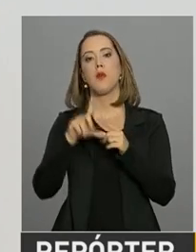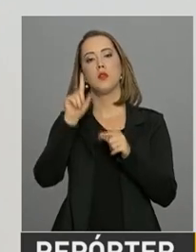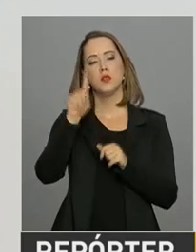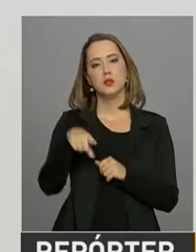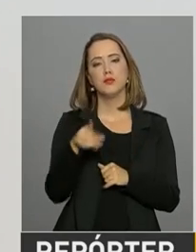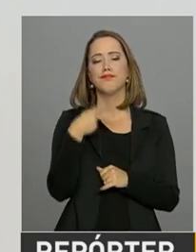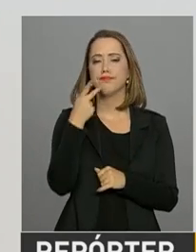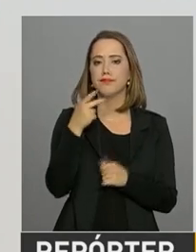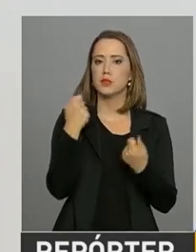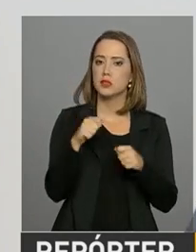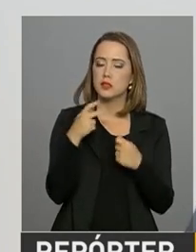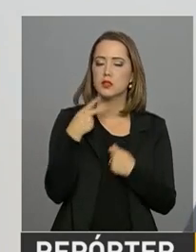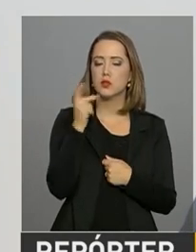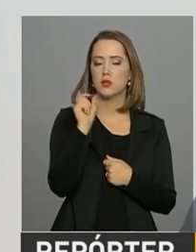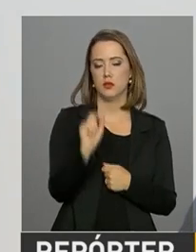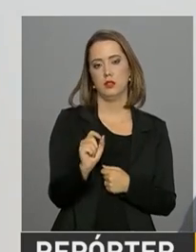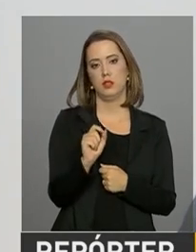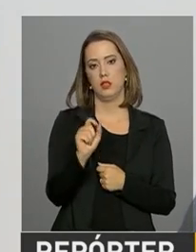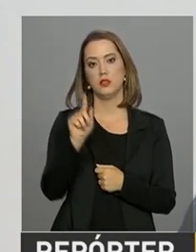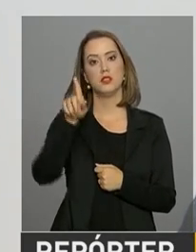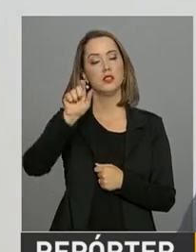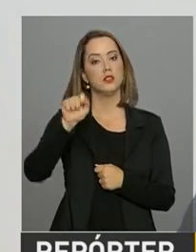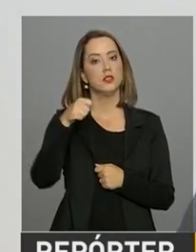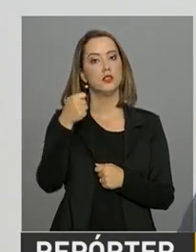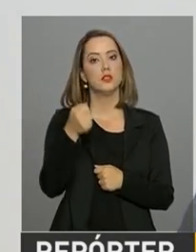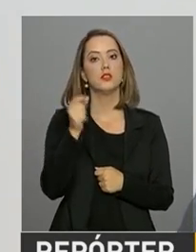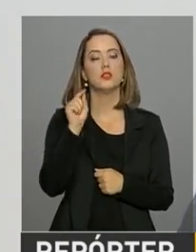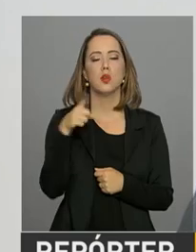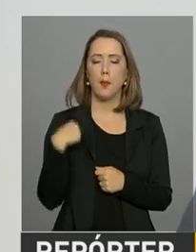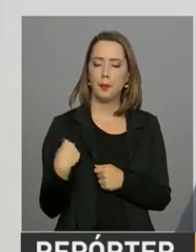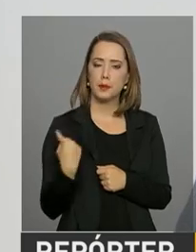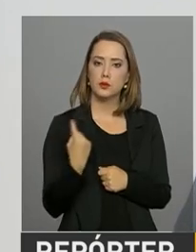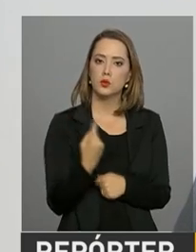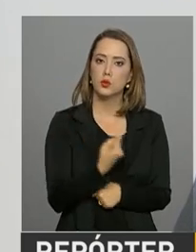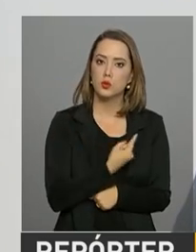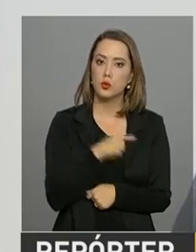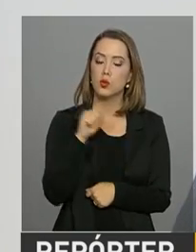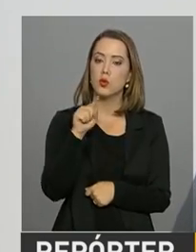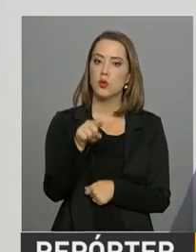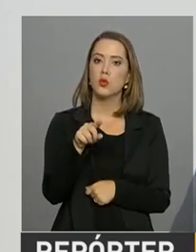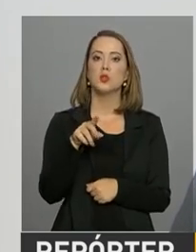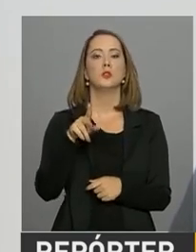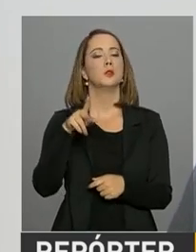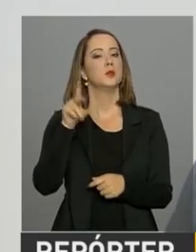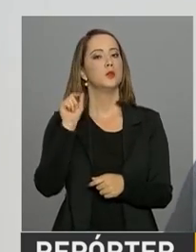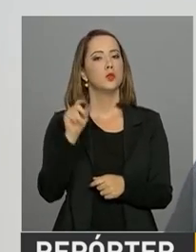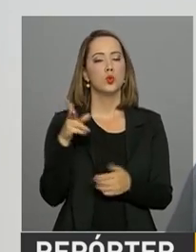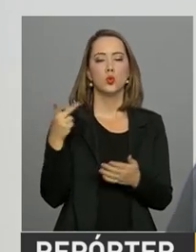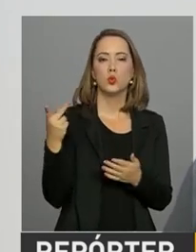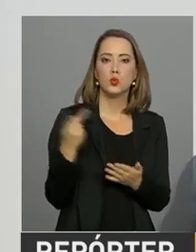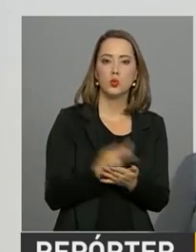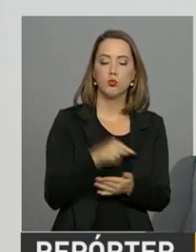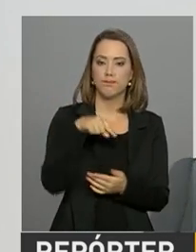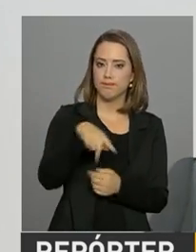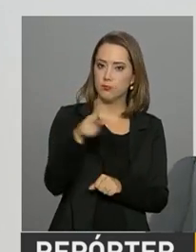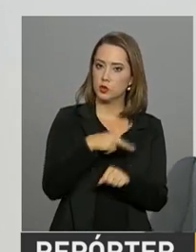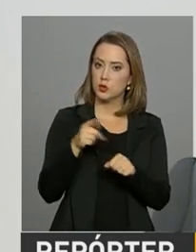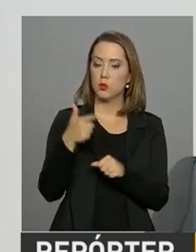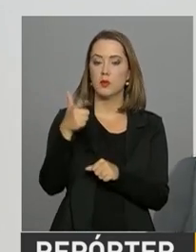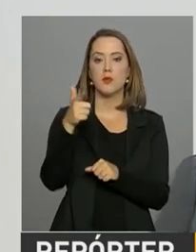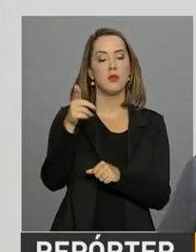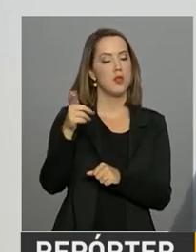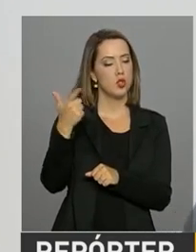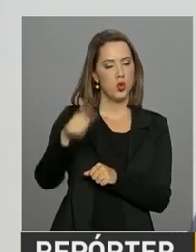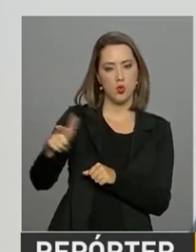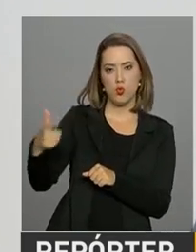vezes dizer trivialidades é importante porque para nós no conserto Nacional internacional o sucesso das